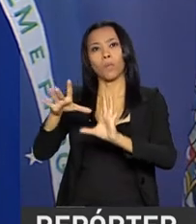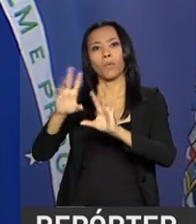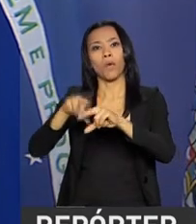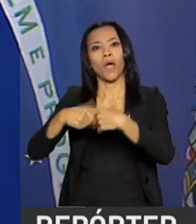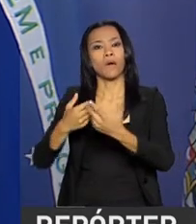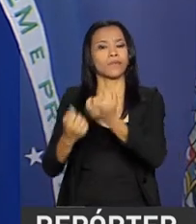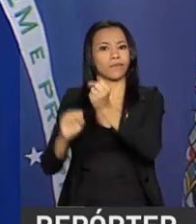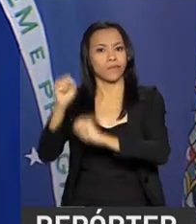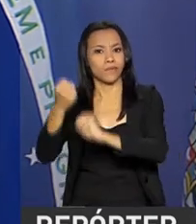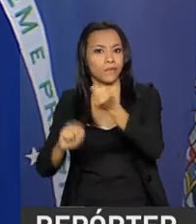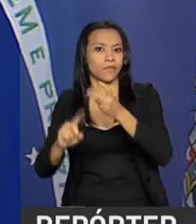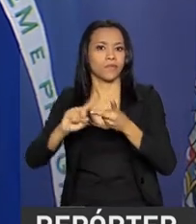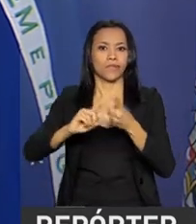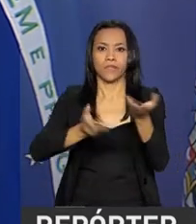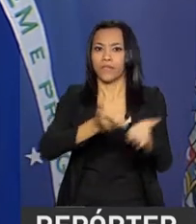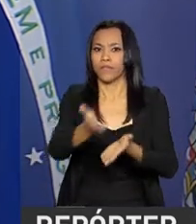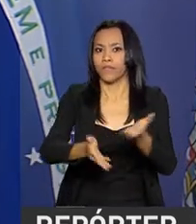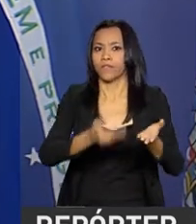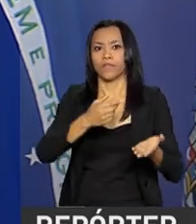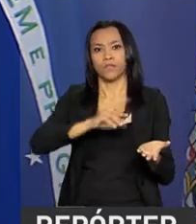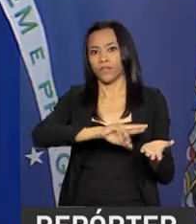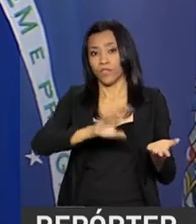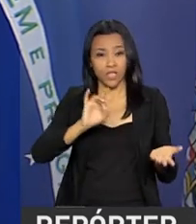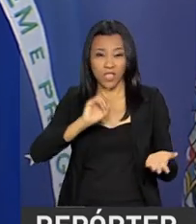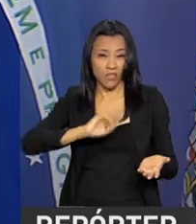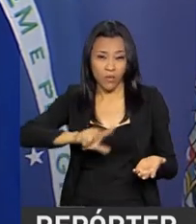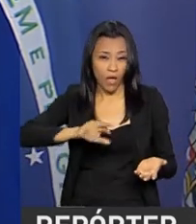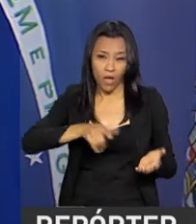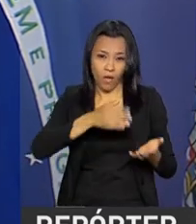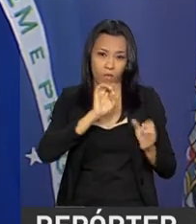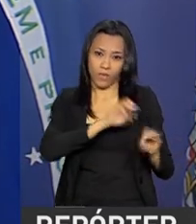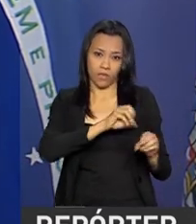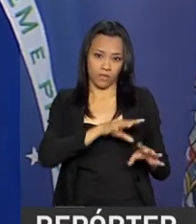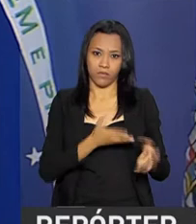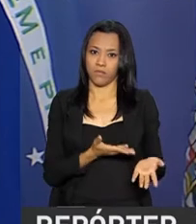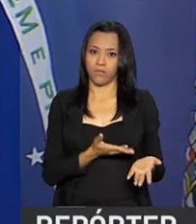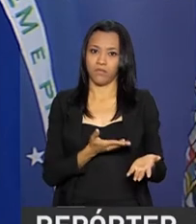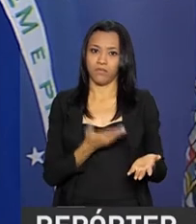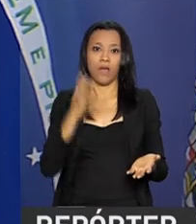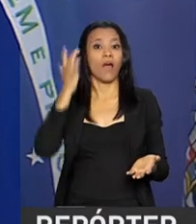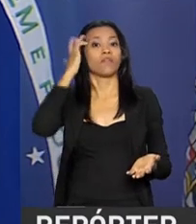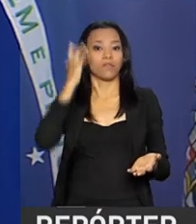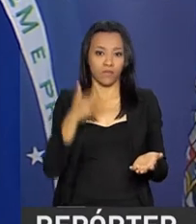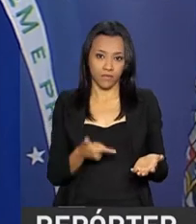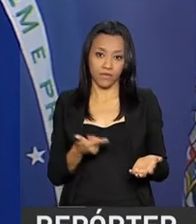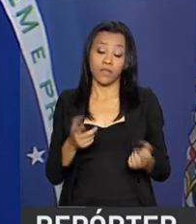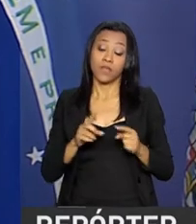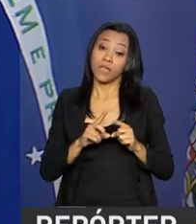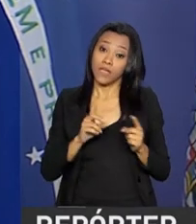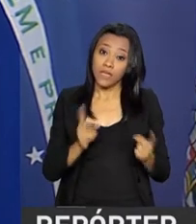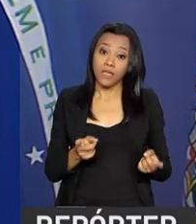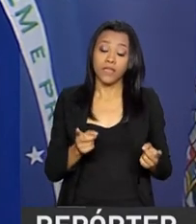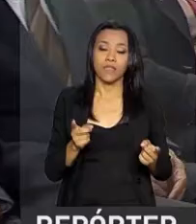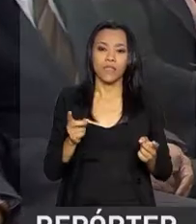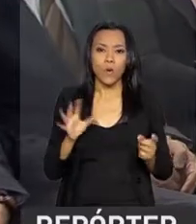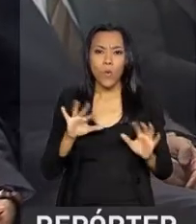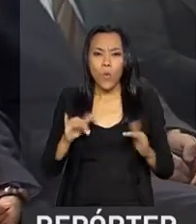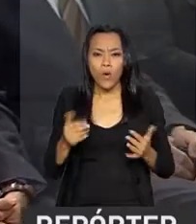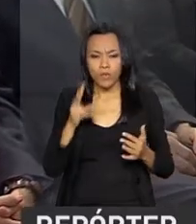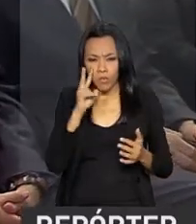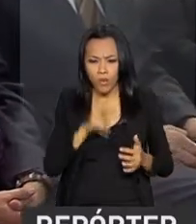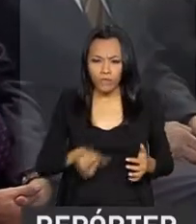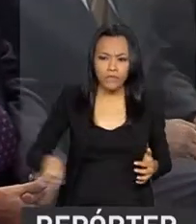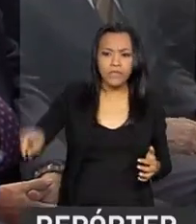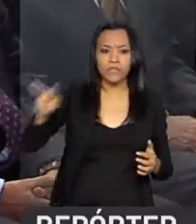e nos serviços e não exatamente na educação e numa interpretação sistêmica nós